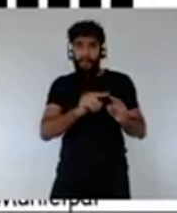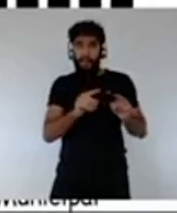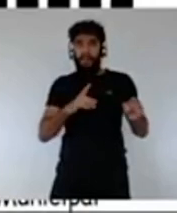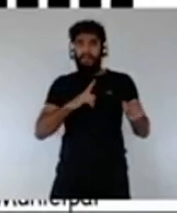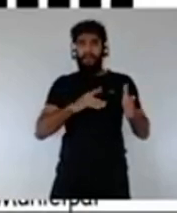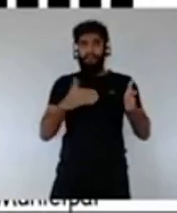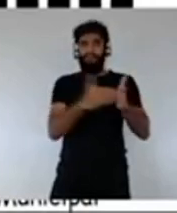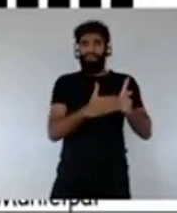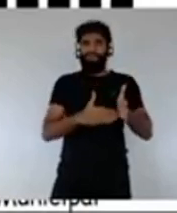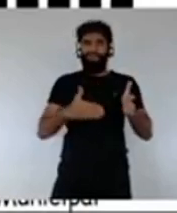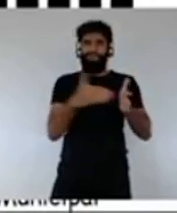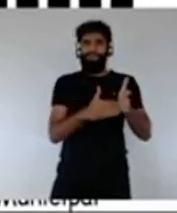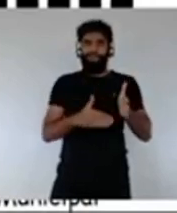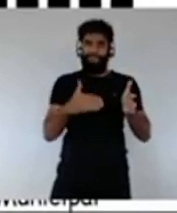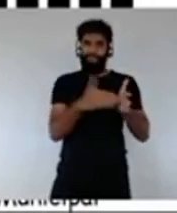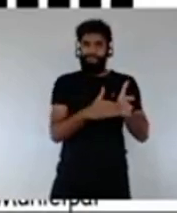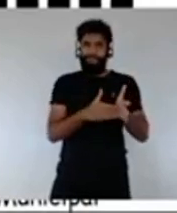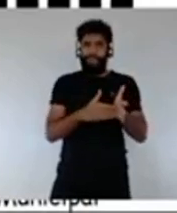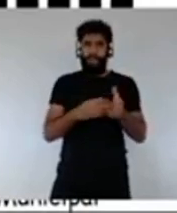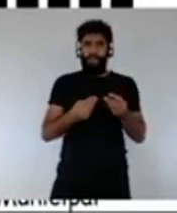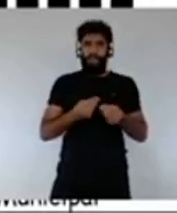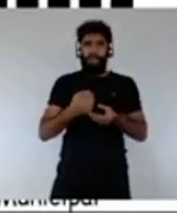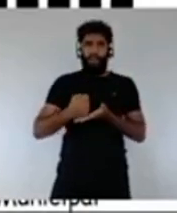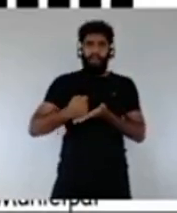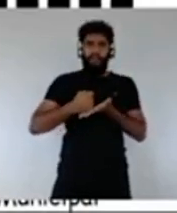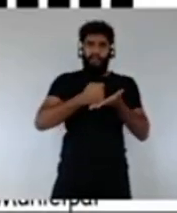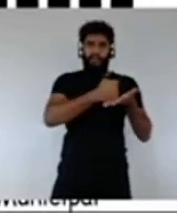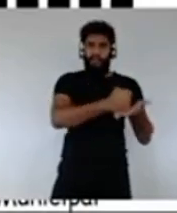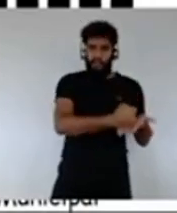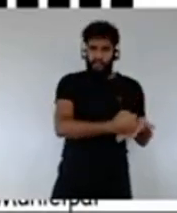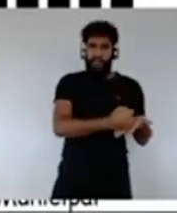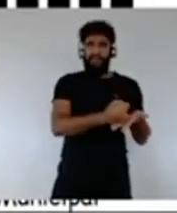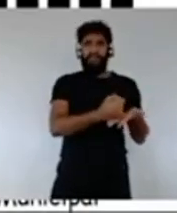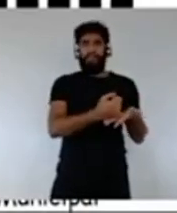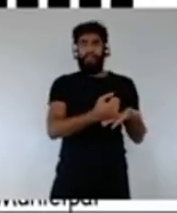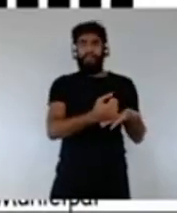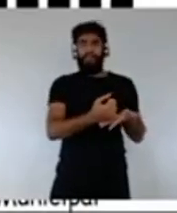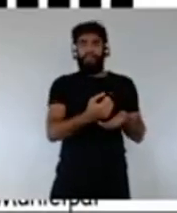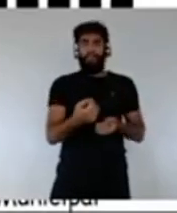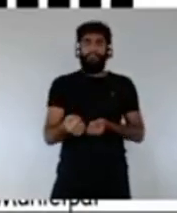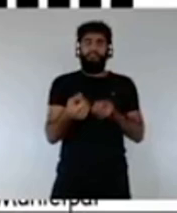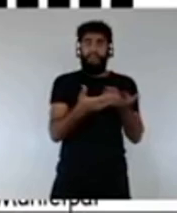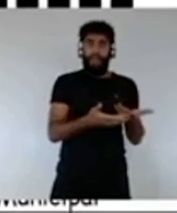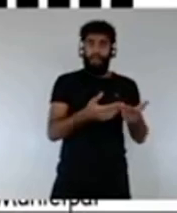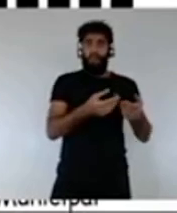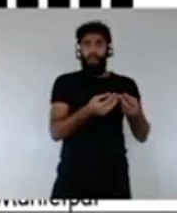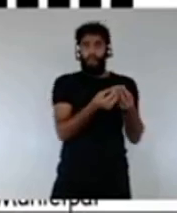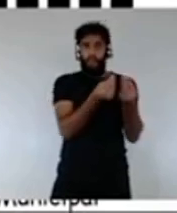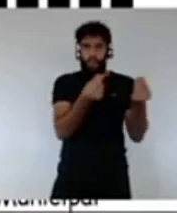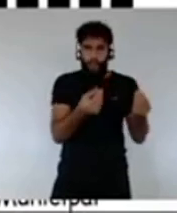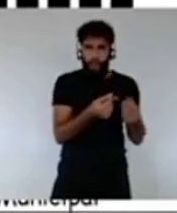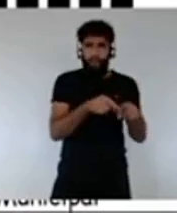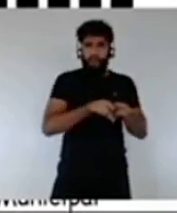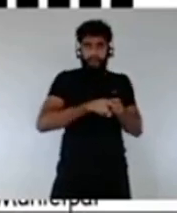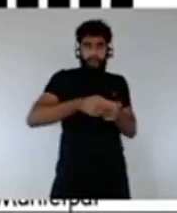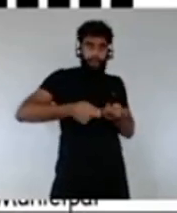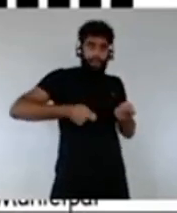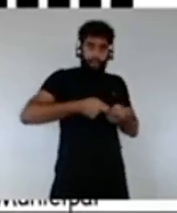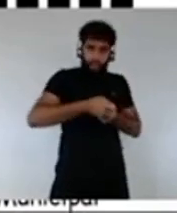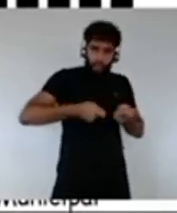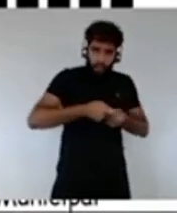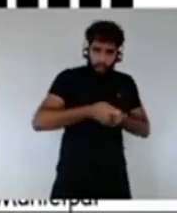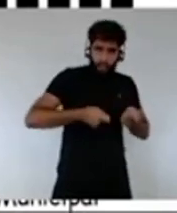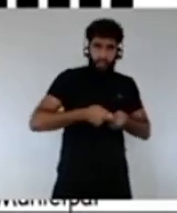este universo de fornecimento de condição financeira e de controle